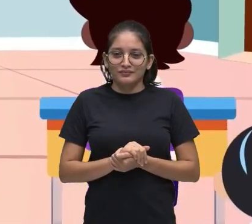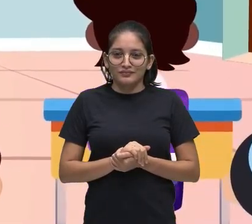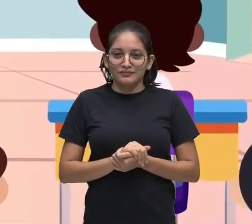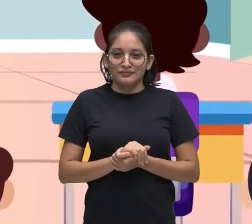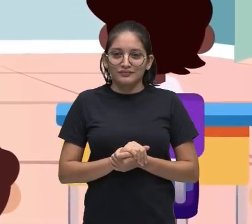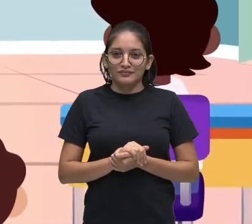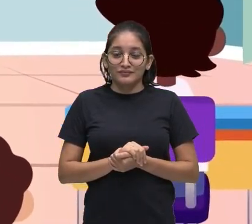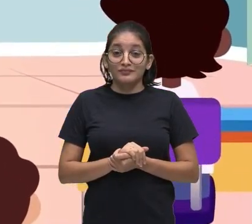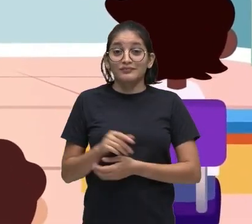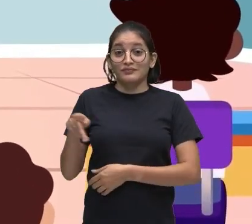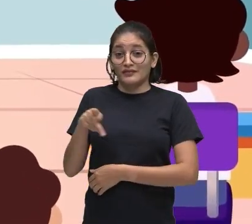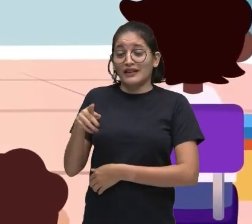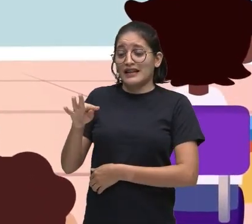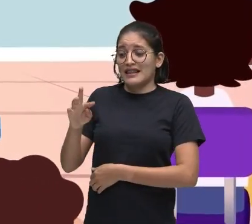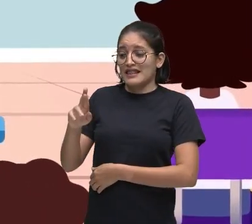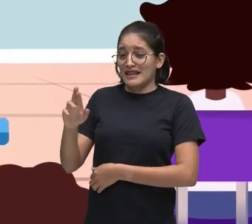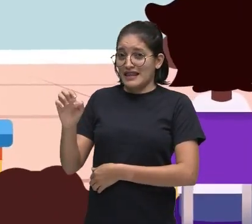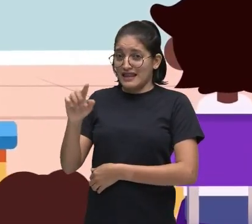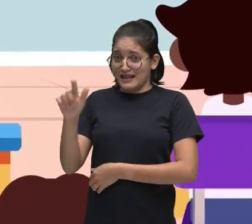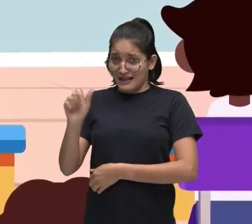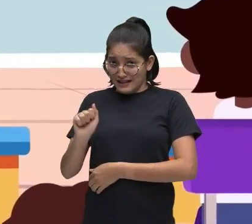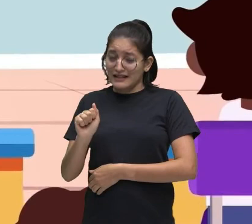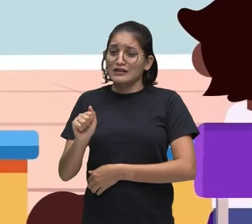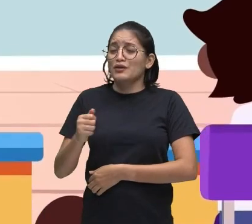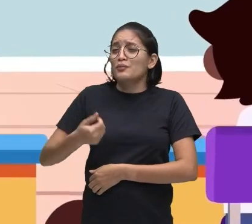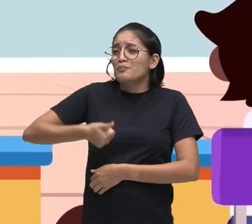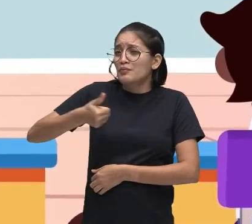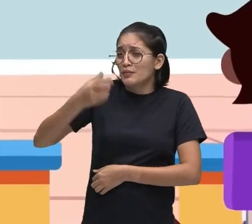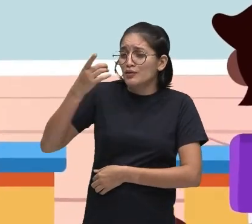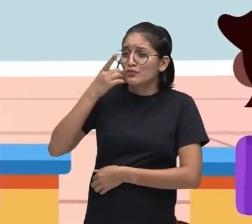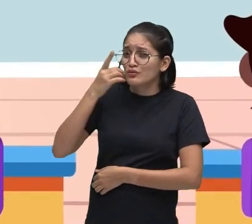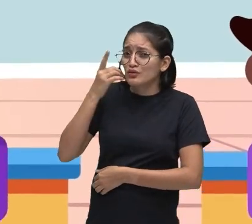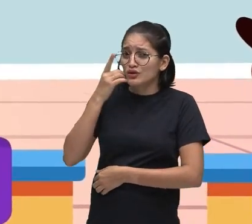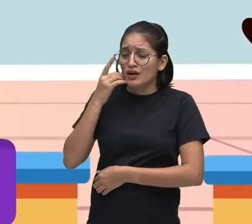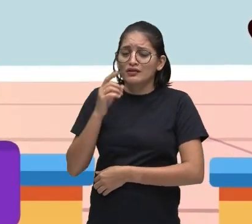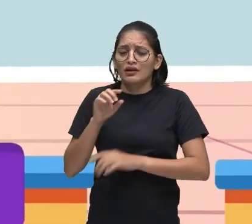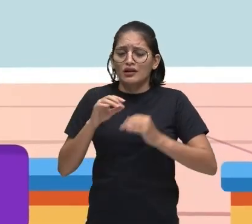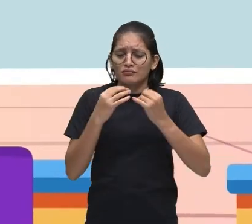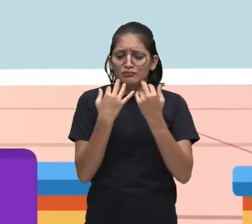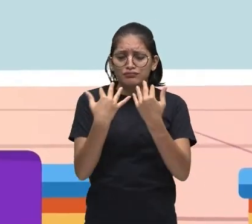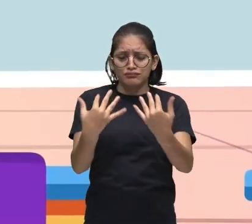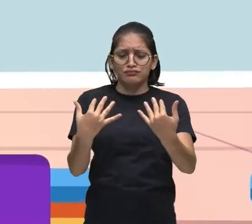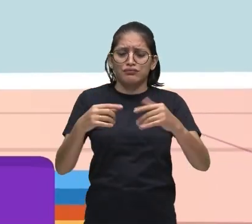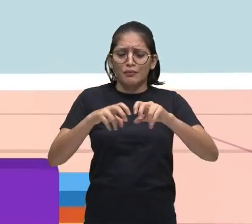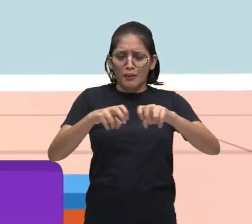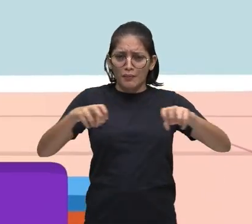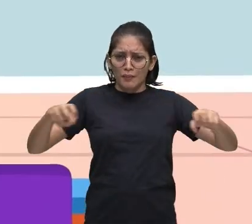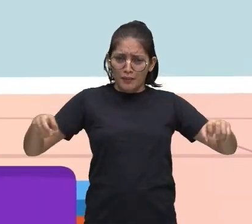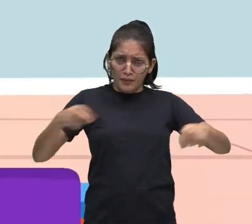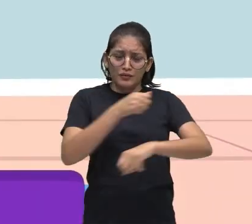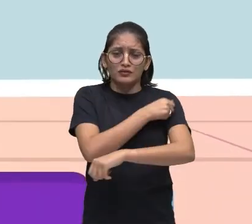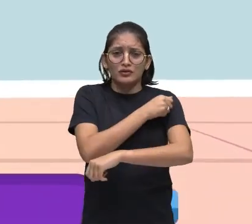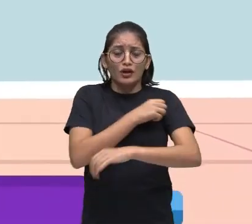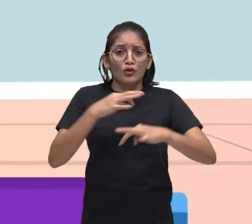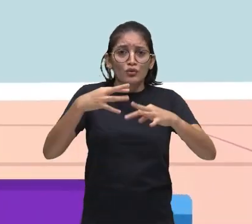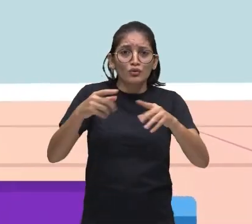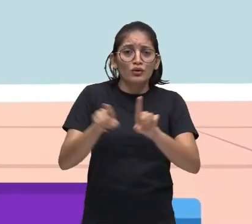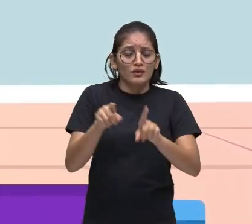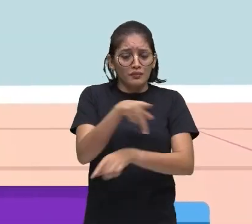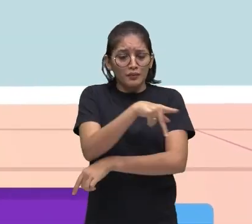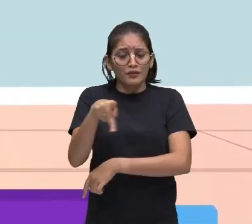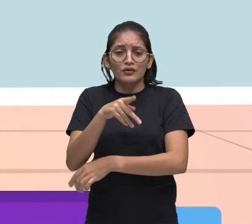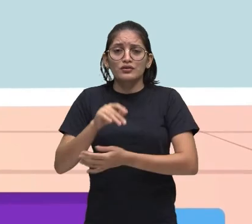A professora Tereza conta que no seu primeiro dia de aula, parou em frente aos seus alunos do 5º ano e, como todos os demais